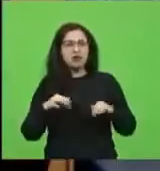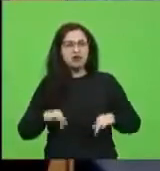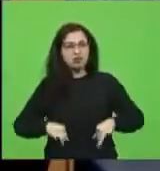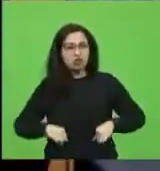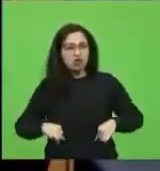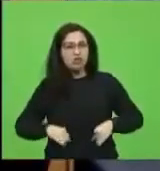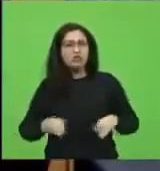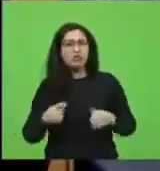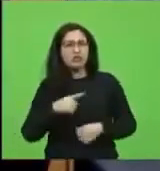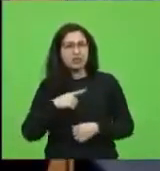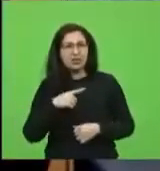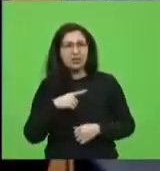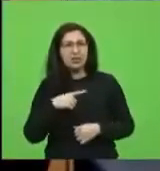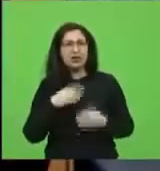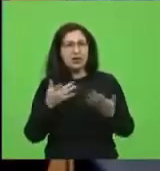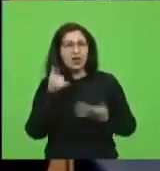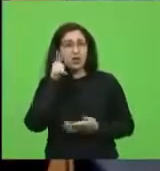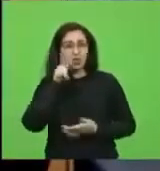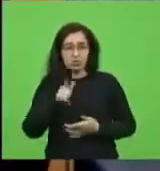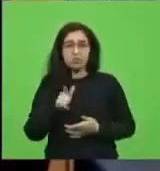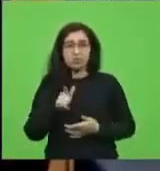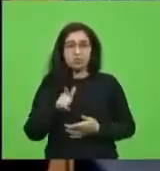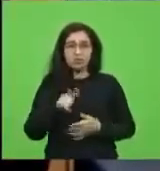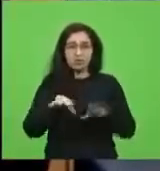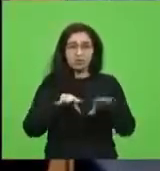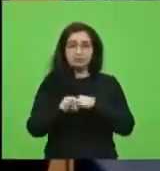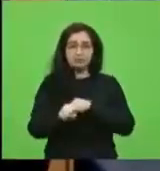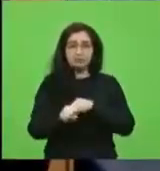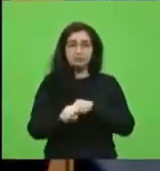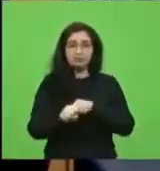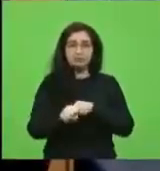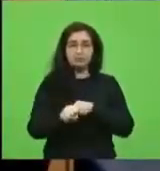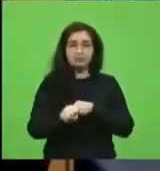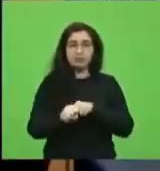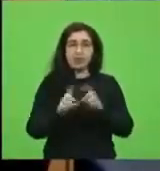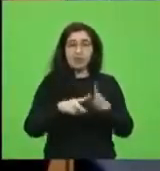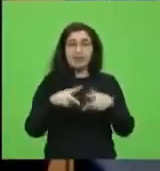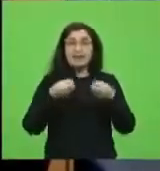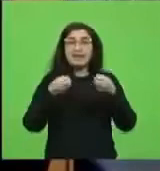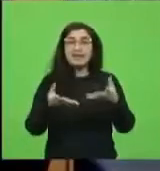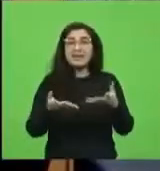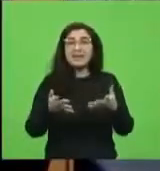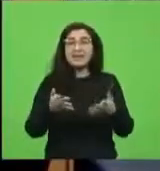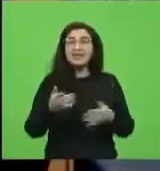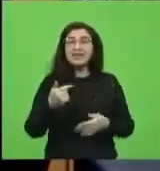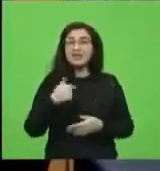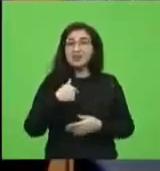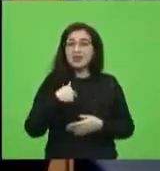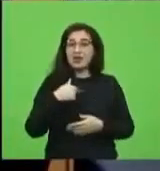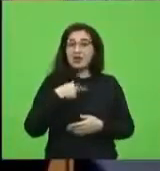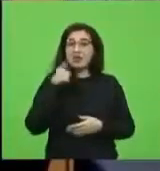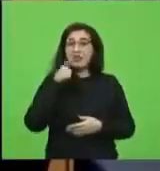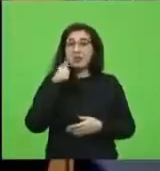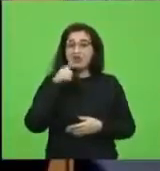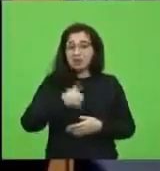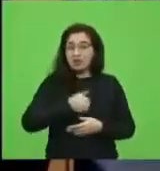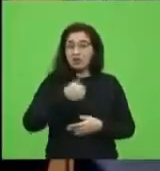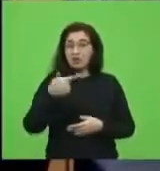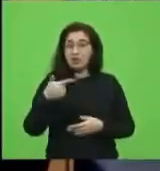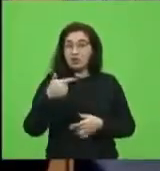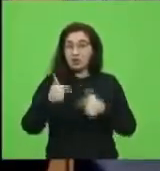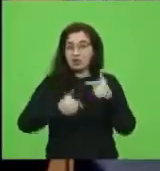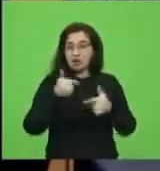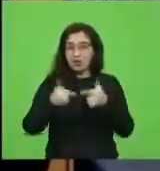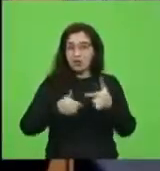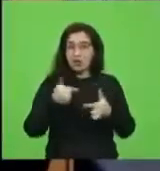vida. O maior presente que o meu pai me deu foi aos 12 anos de idade me colocar para trabalhar. Com 15 anos